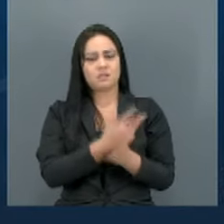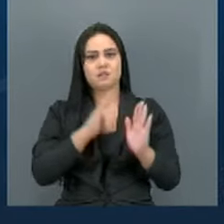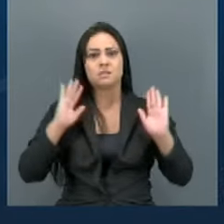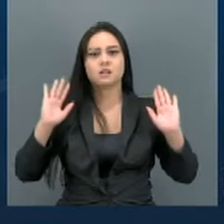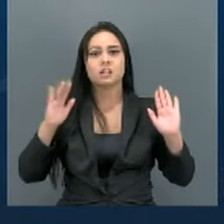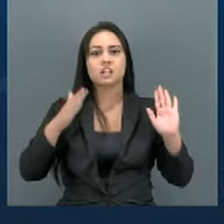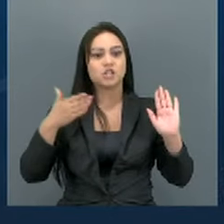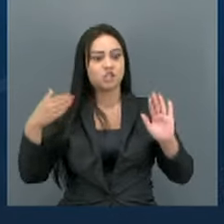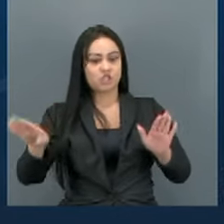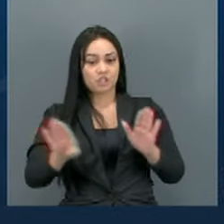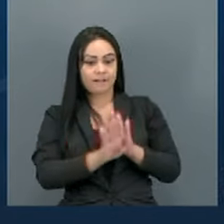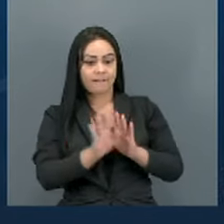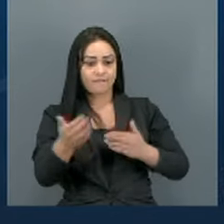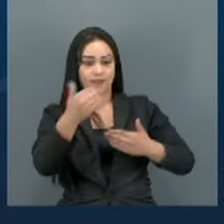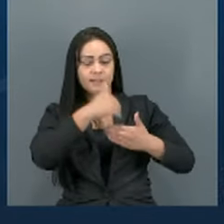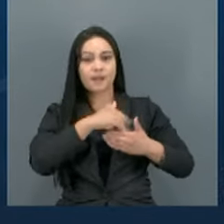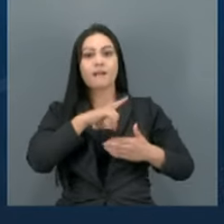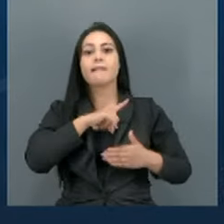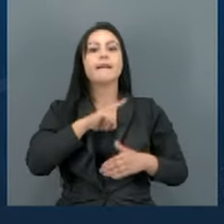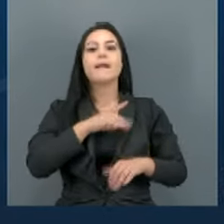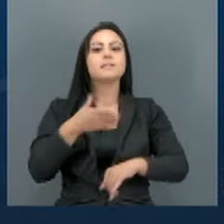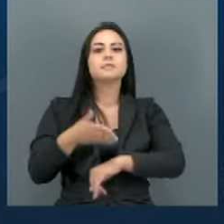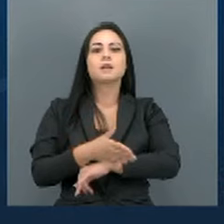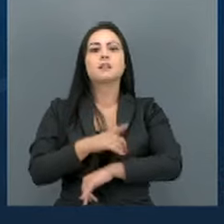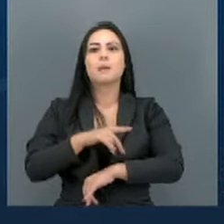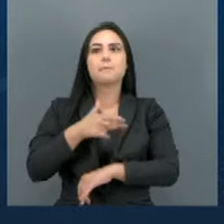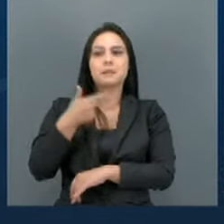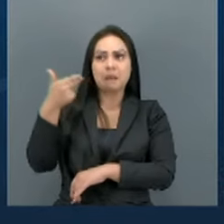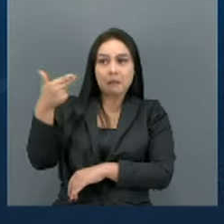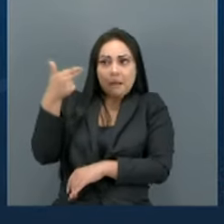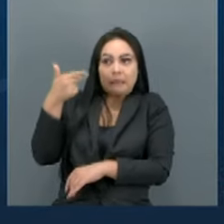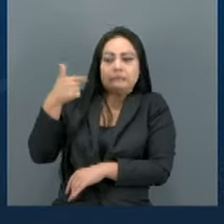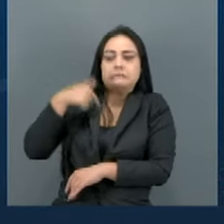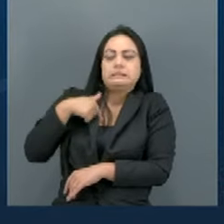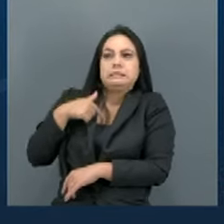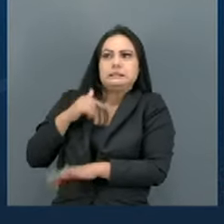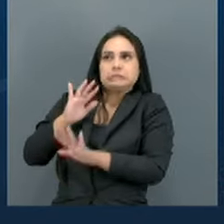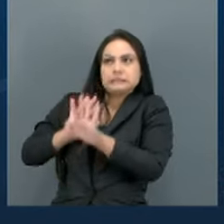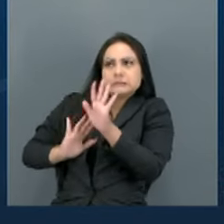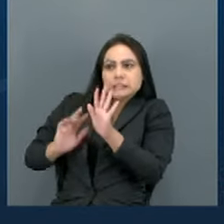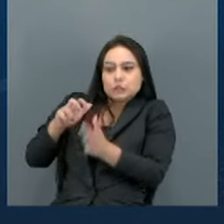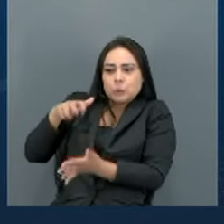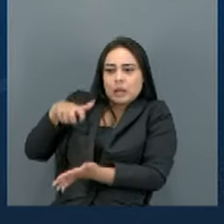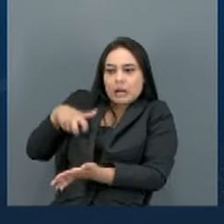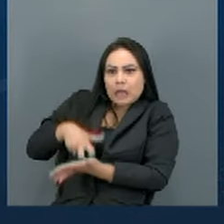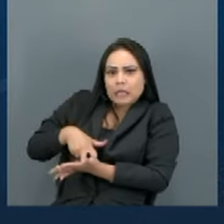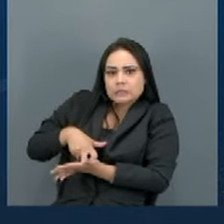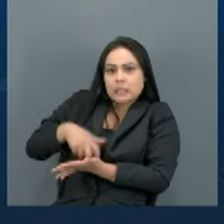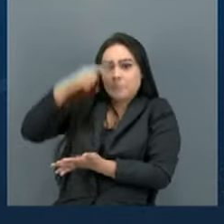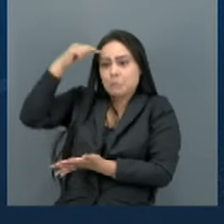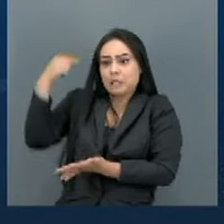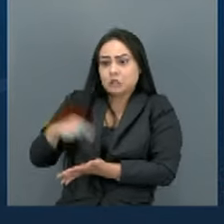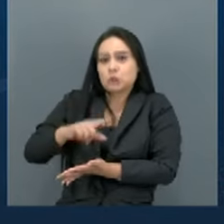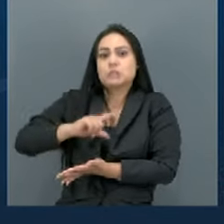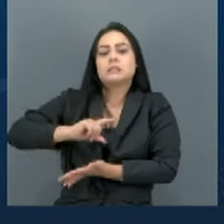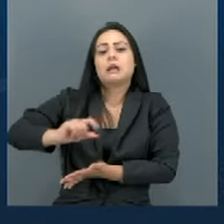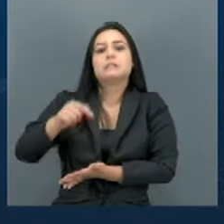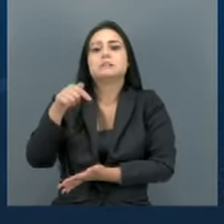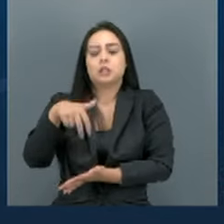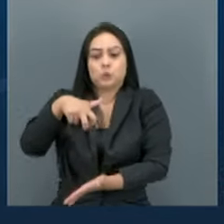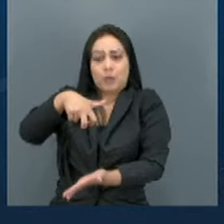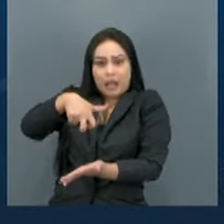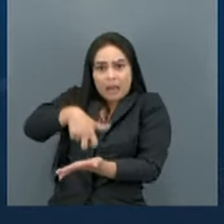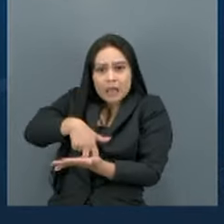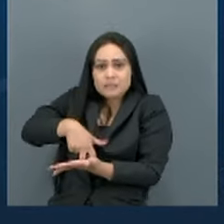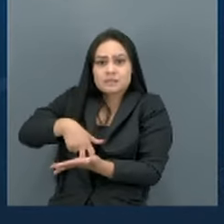chegaram, invadiram a casa dela, entraram sem ordem, botaram metralhadora na cara dela para que ela fosse ajoelhada. Mandou que ela se ajoelhasse para